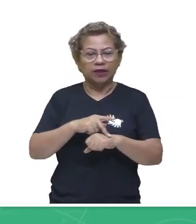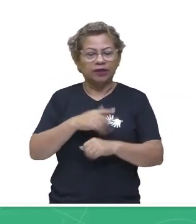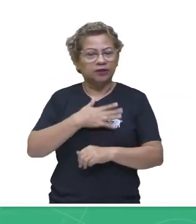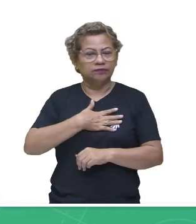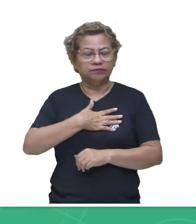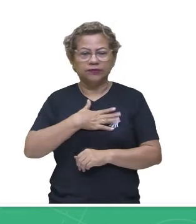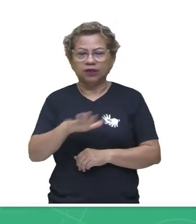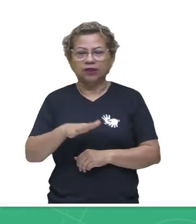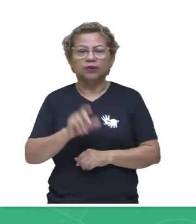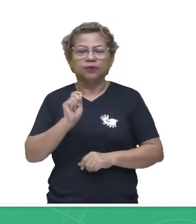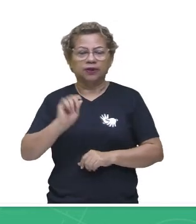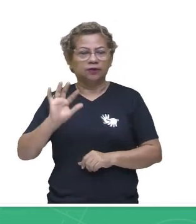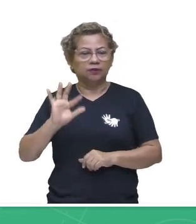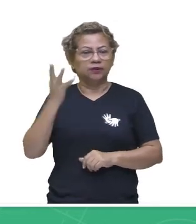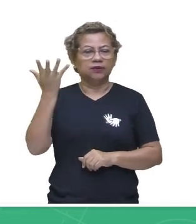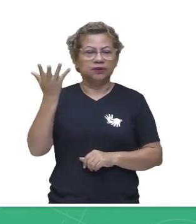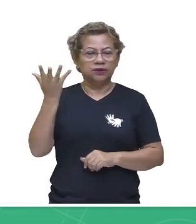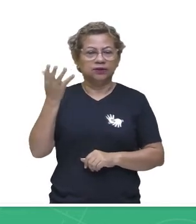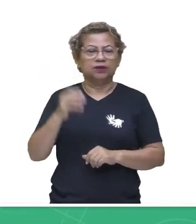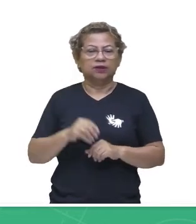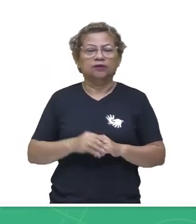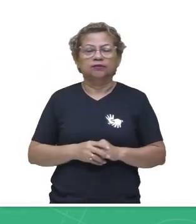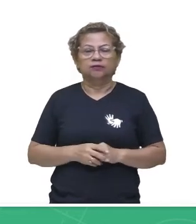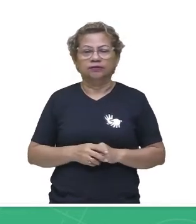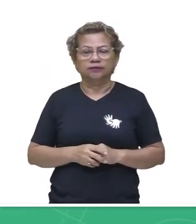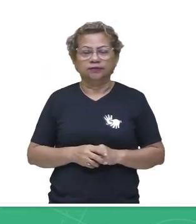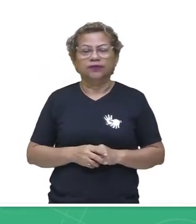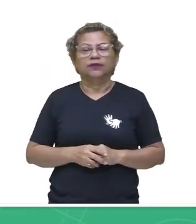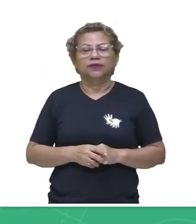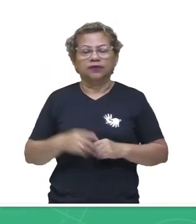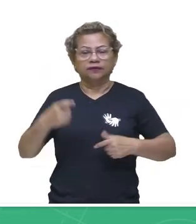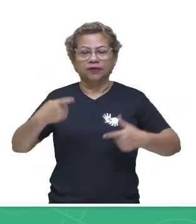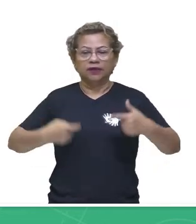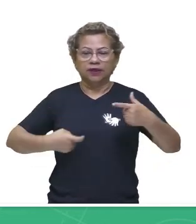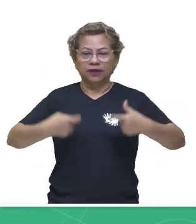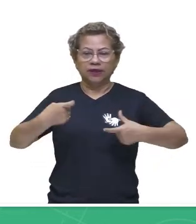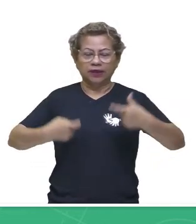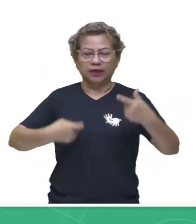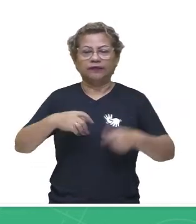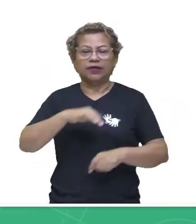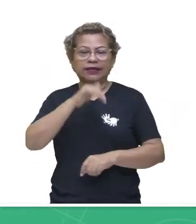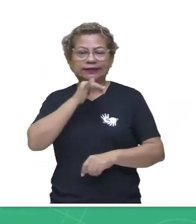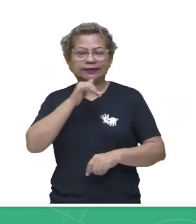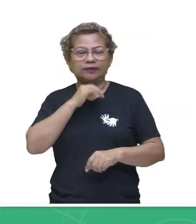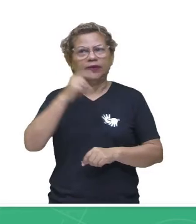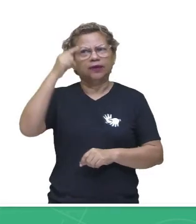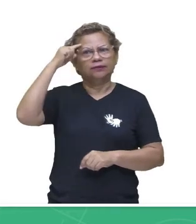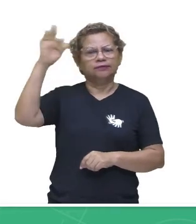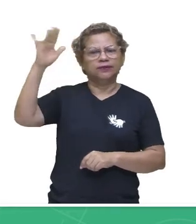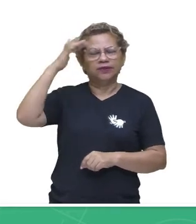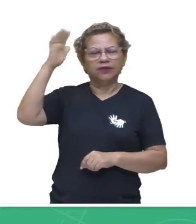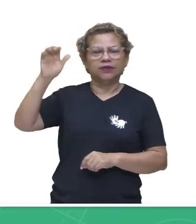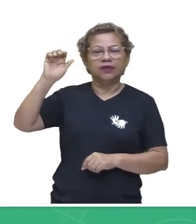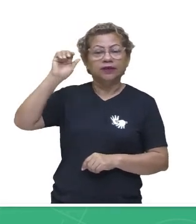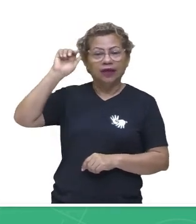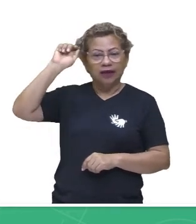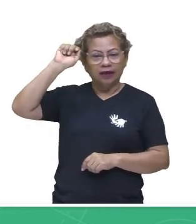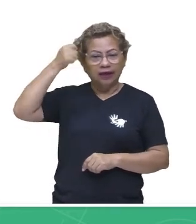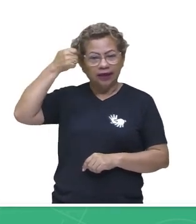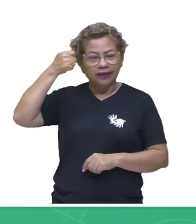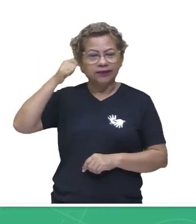se transformando em um dos fatores que levaram à eclosão da Primeira Guerra. Um exemplo, vocês imaginam que eles pegaram a África e fizeram